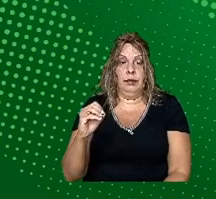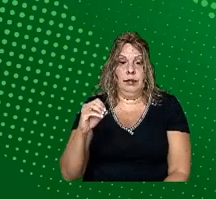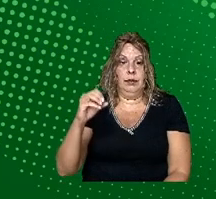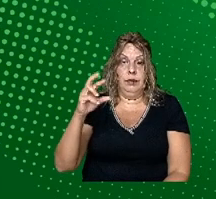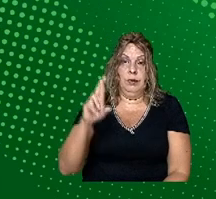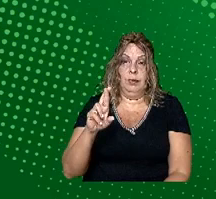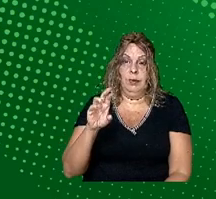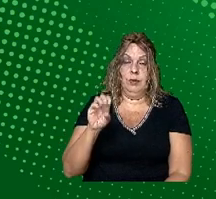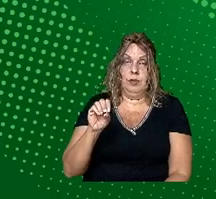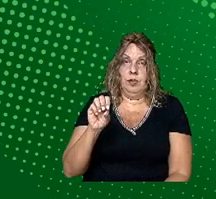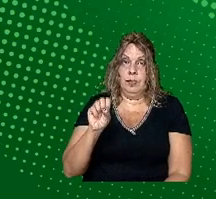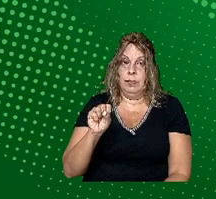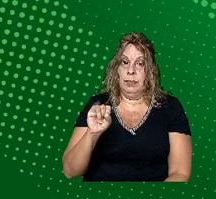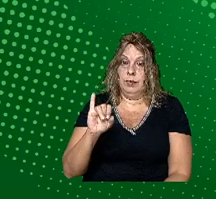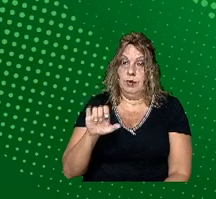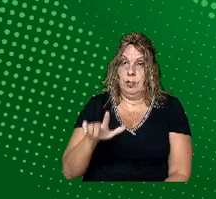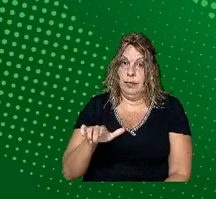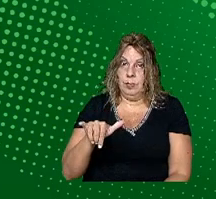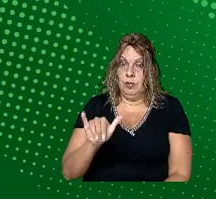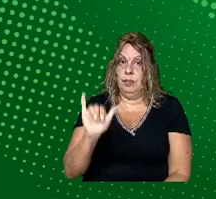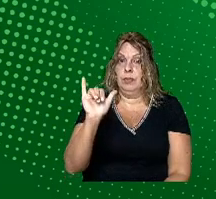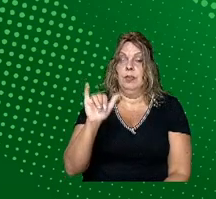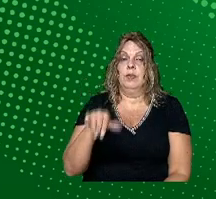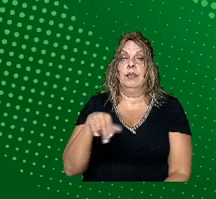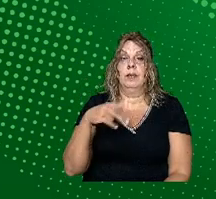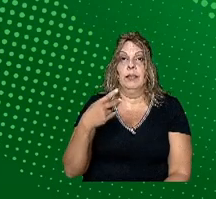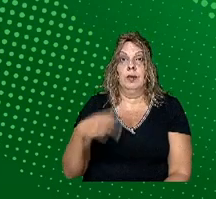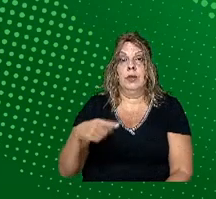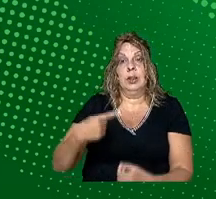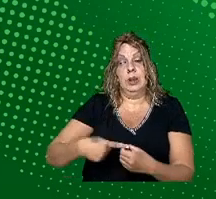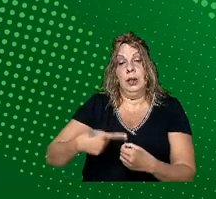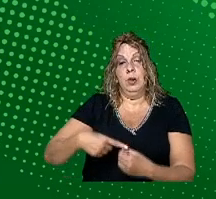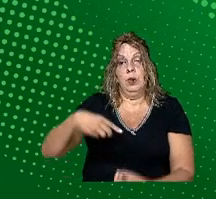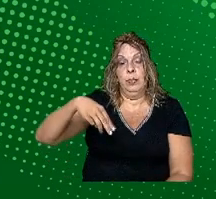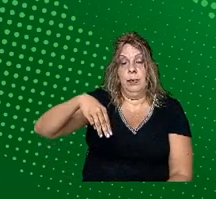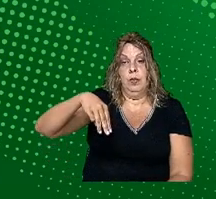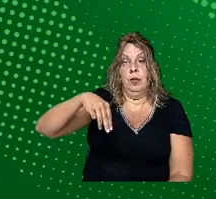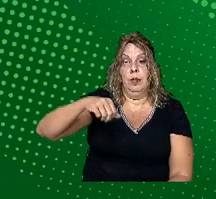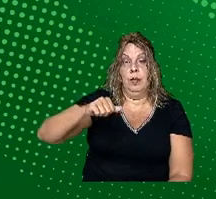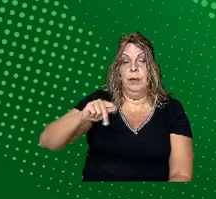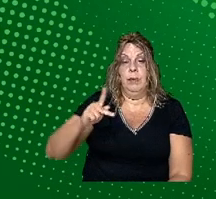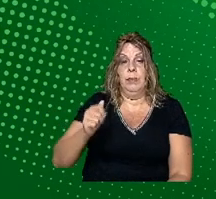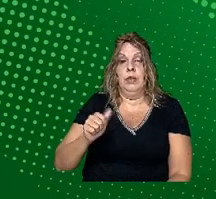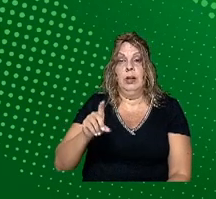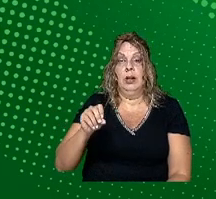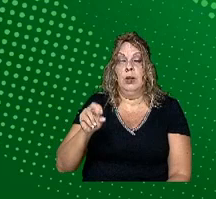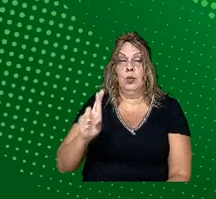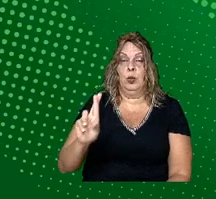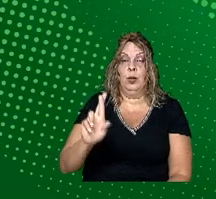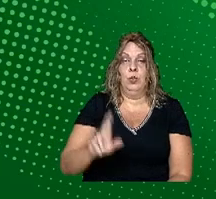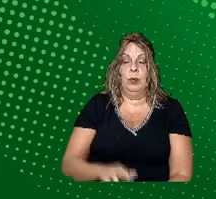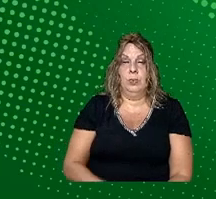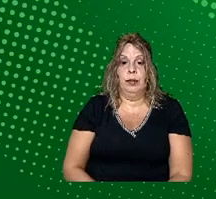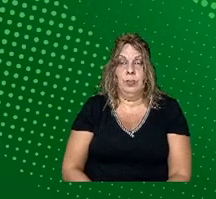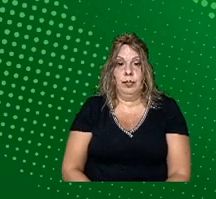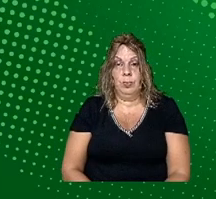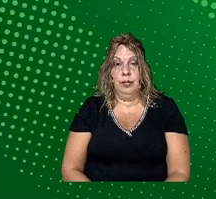107200, Rosiele Stephanie Alves de Jesus, da cidade de Malhador, e o regional aí